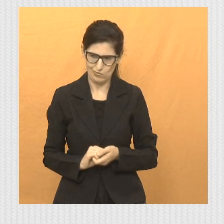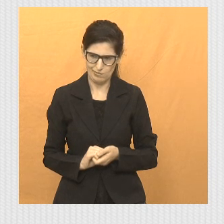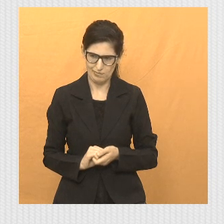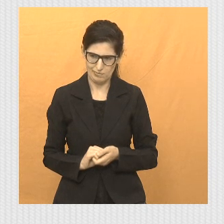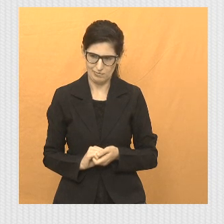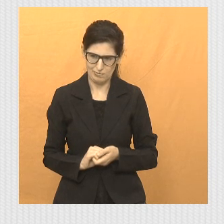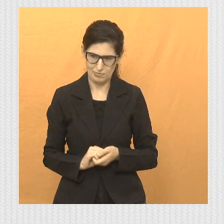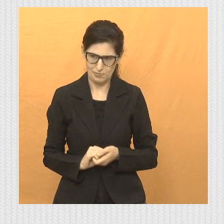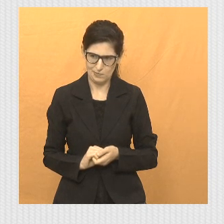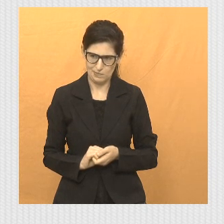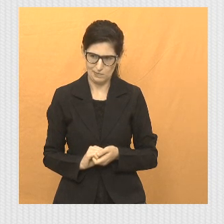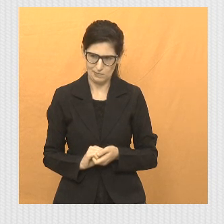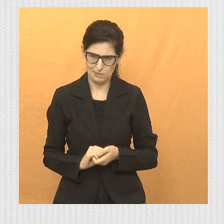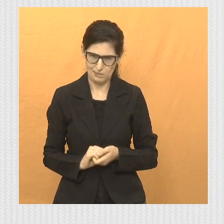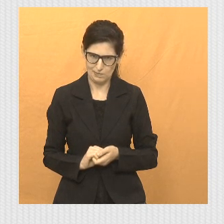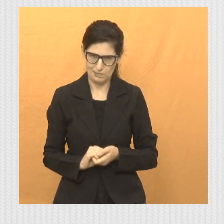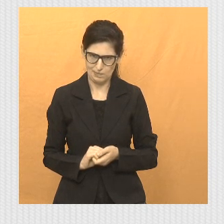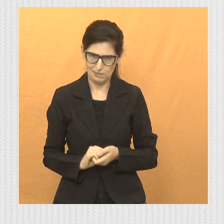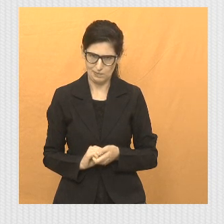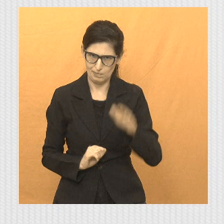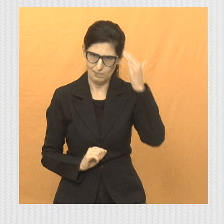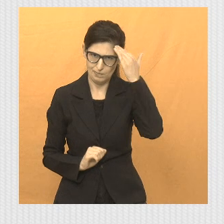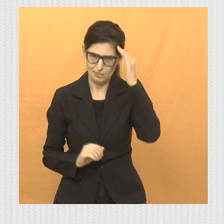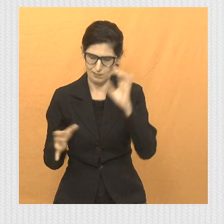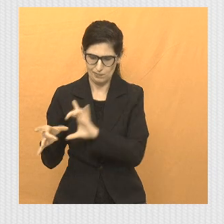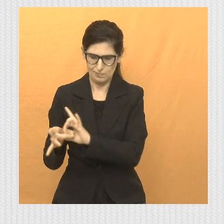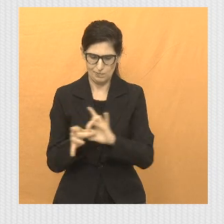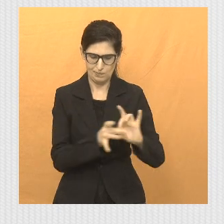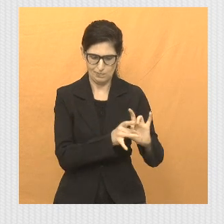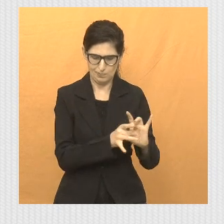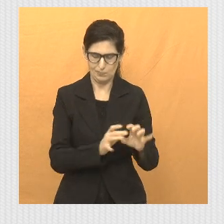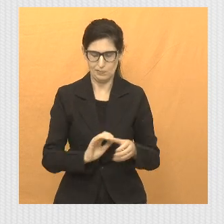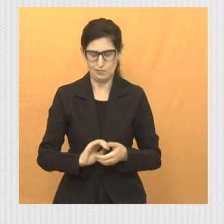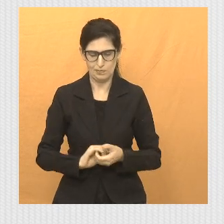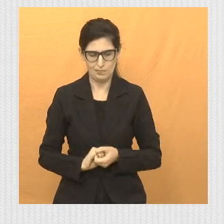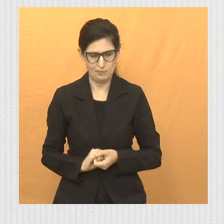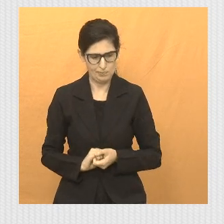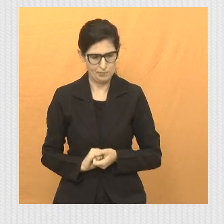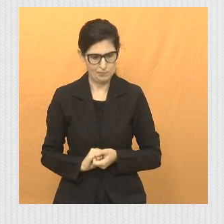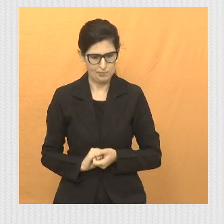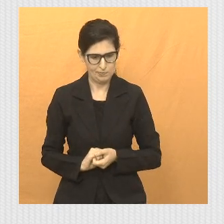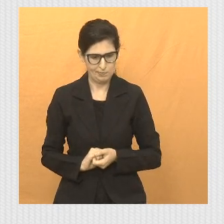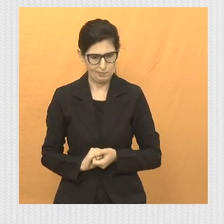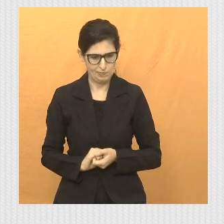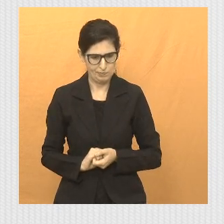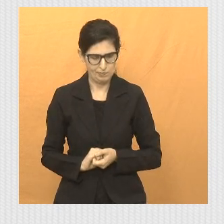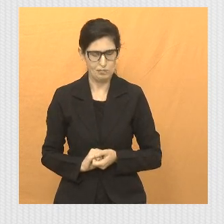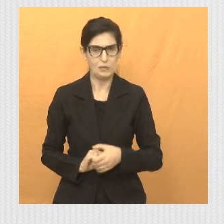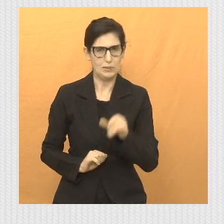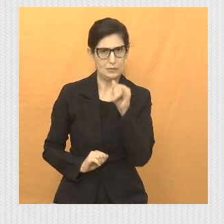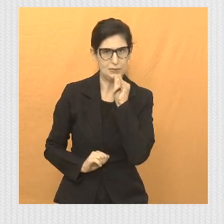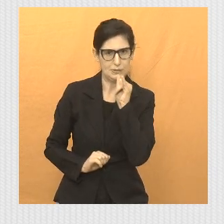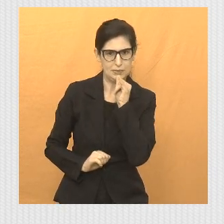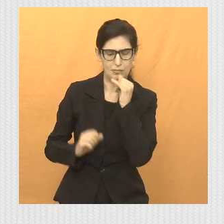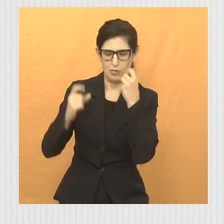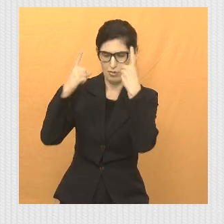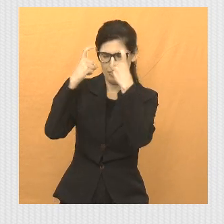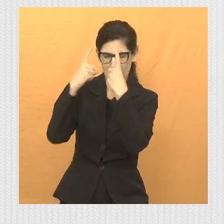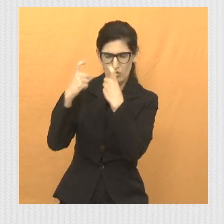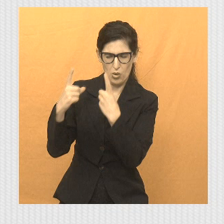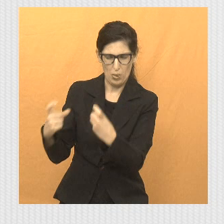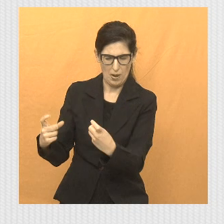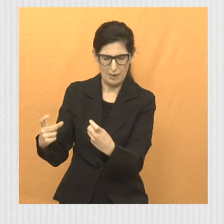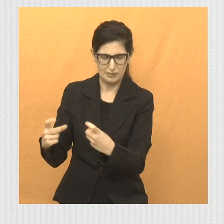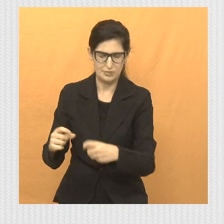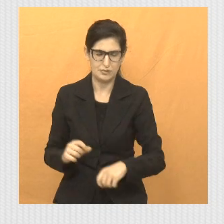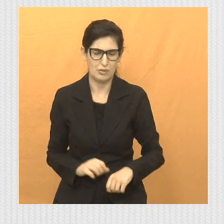no município é o número de notificações por violência doméstica e sexual no